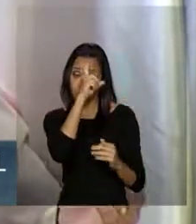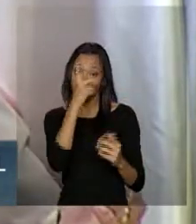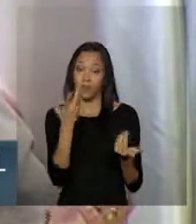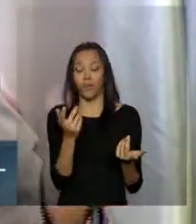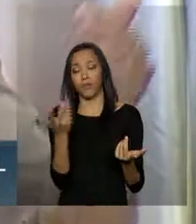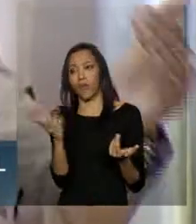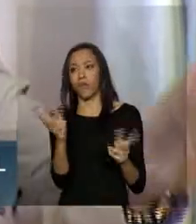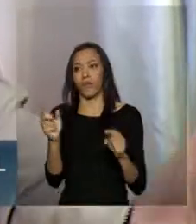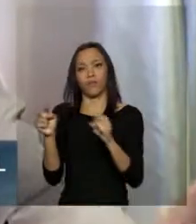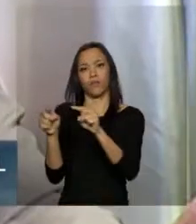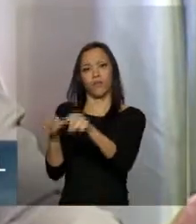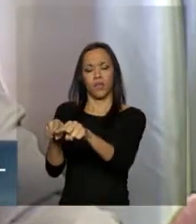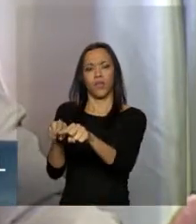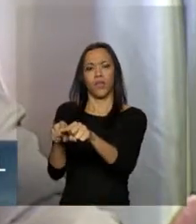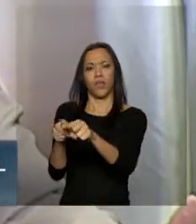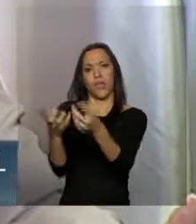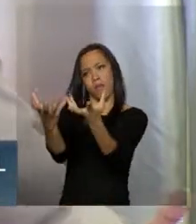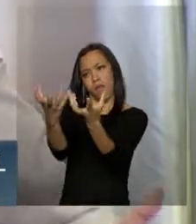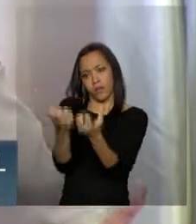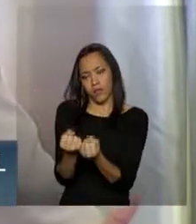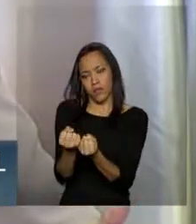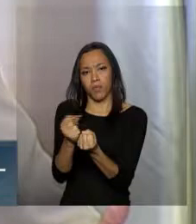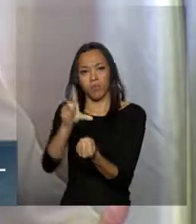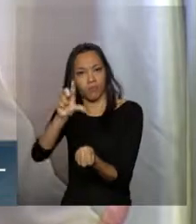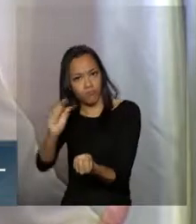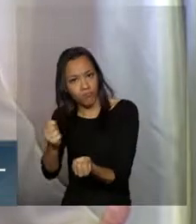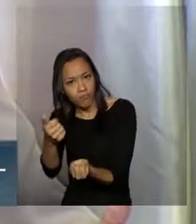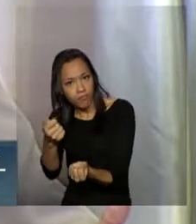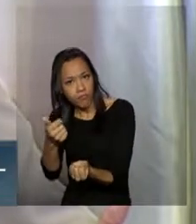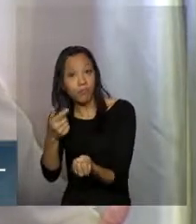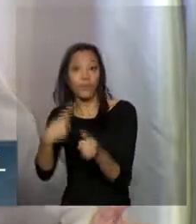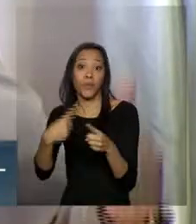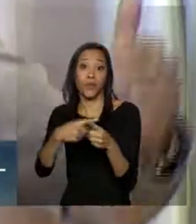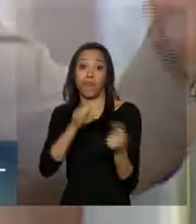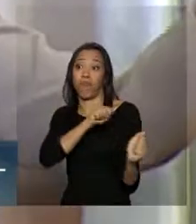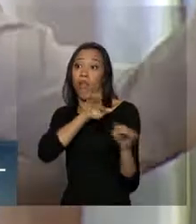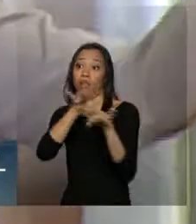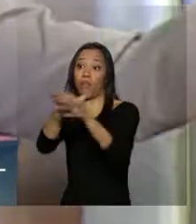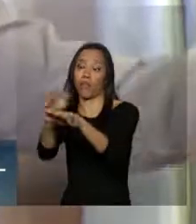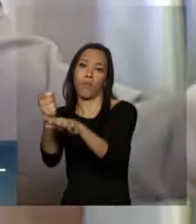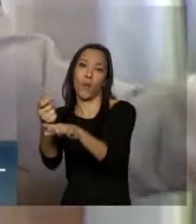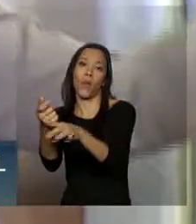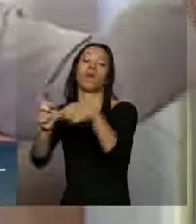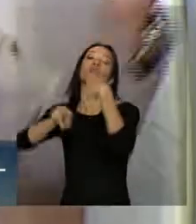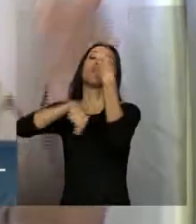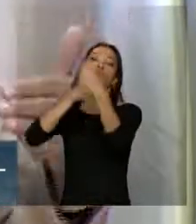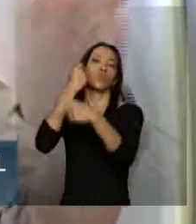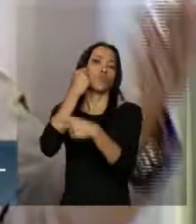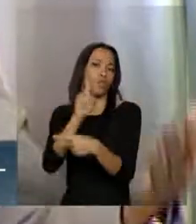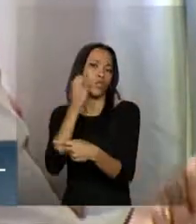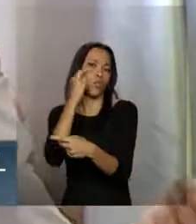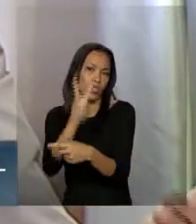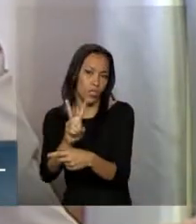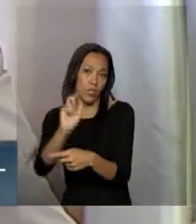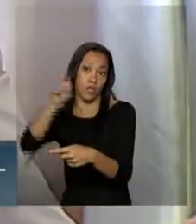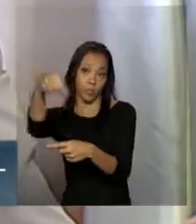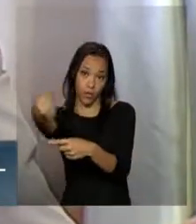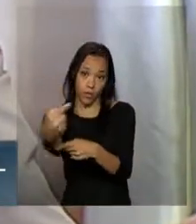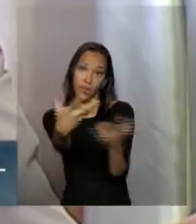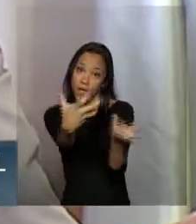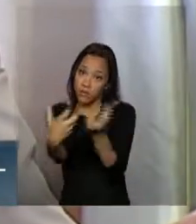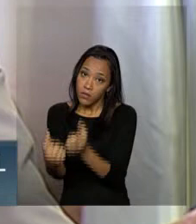outra sala ainda receba menos do que houve a demanda naquele dia. Mas um, dois dias depois, ele vai receber